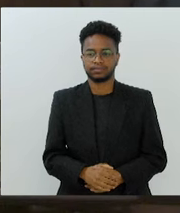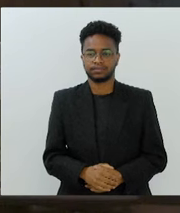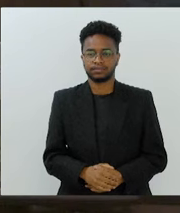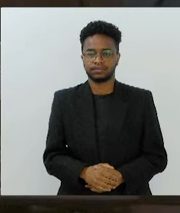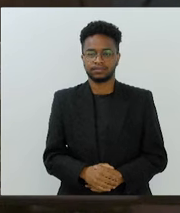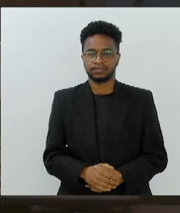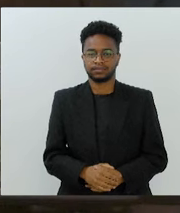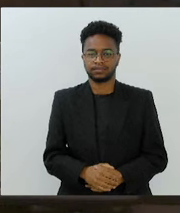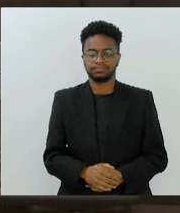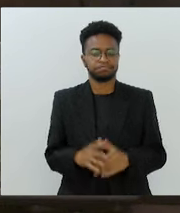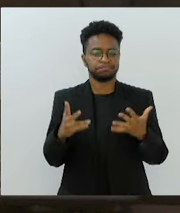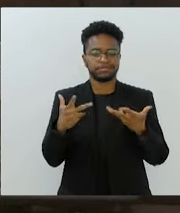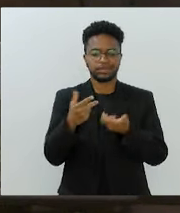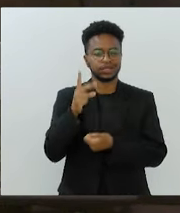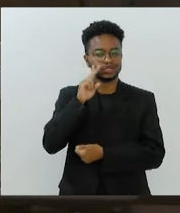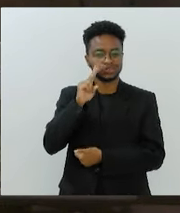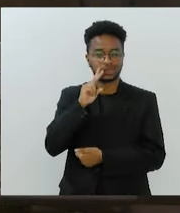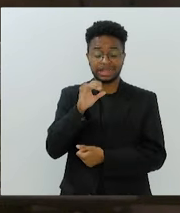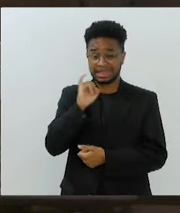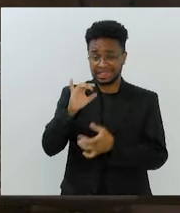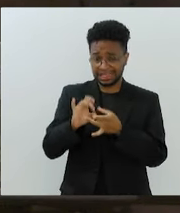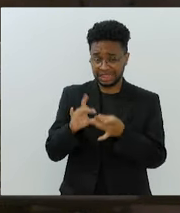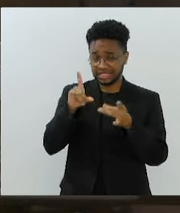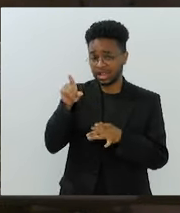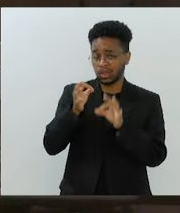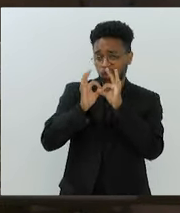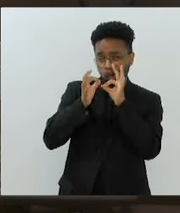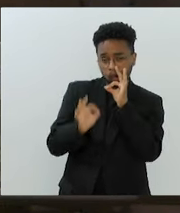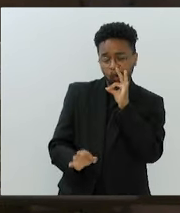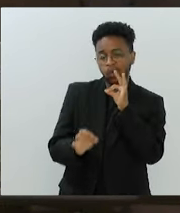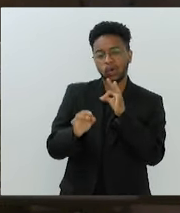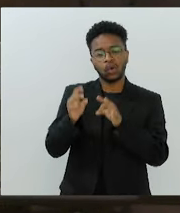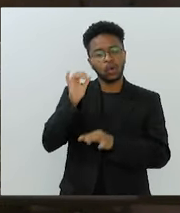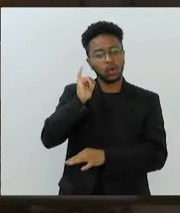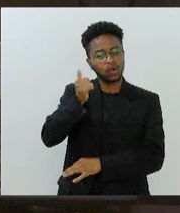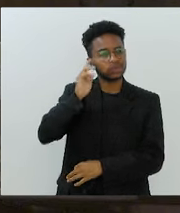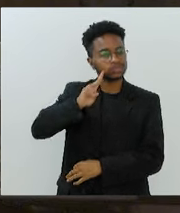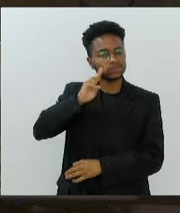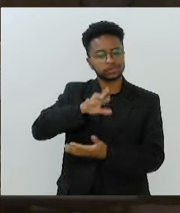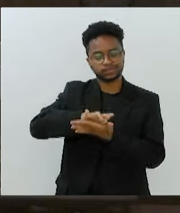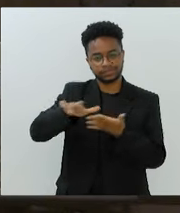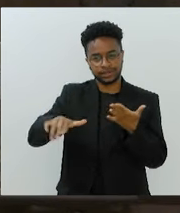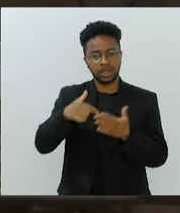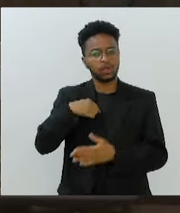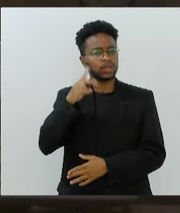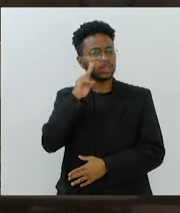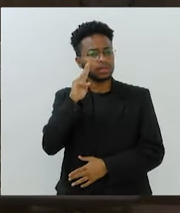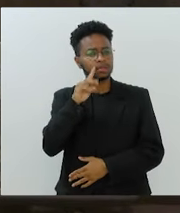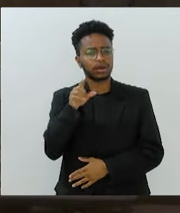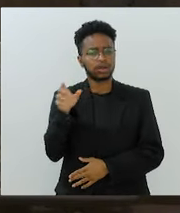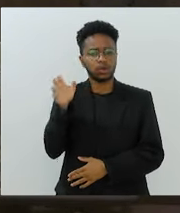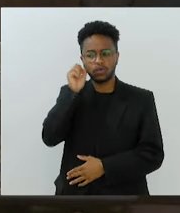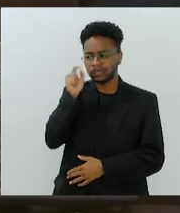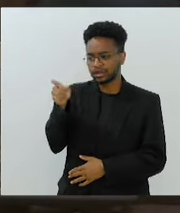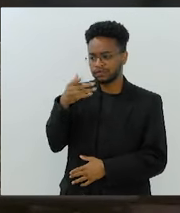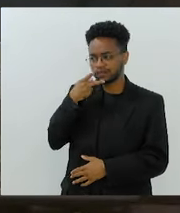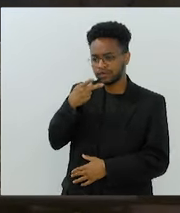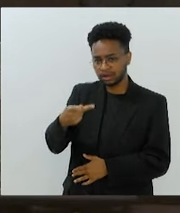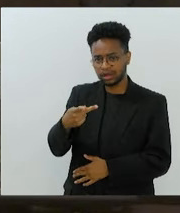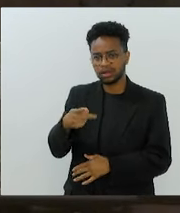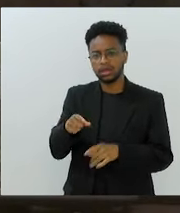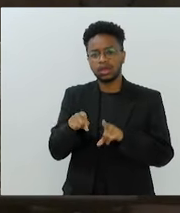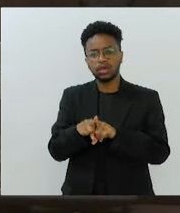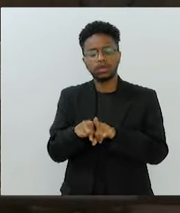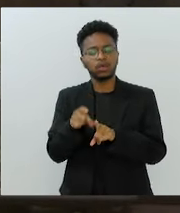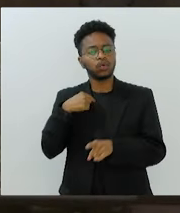Grandes histórias. Se deixasse aqui o Moscatelli a contar muitas histórias. Eu estava me lembrando, ouvindo o Moscatelli, o André, estava me lembrando aqui